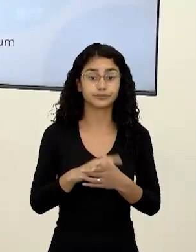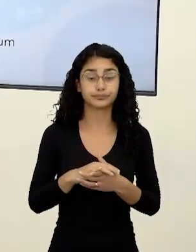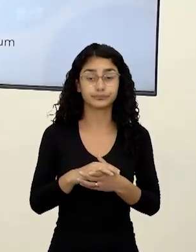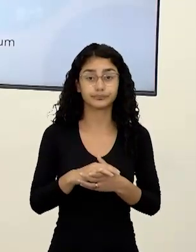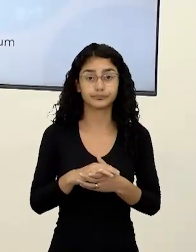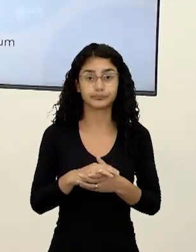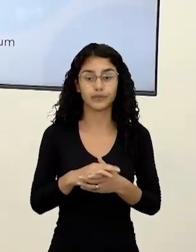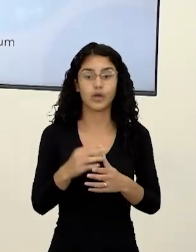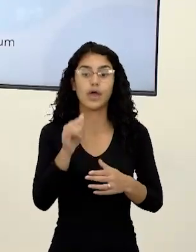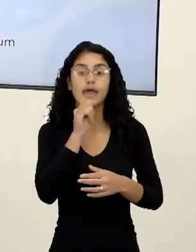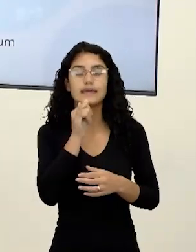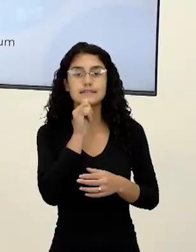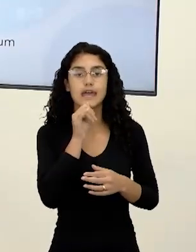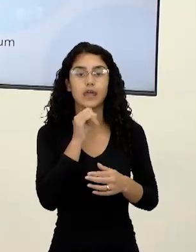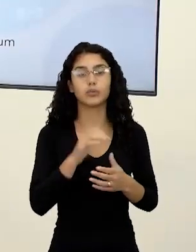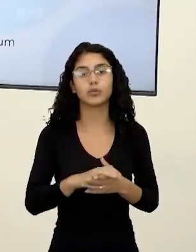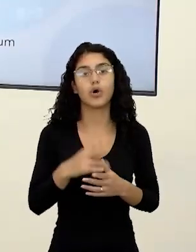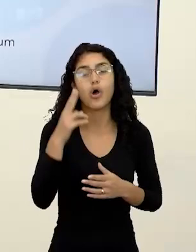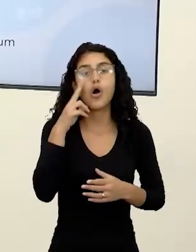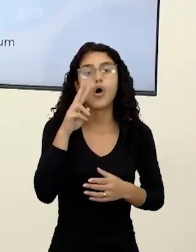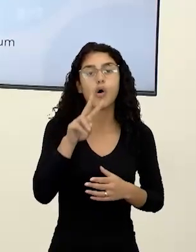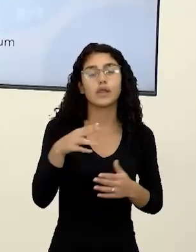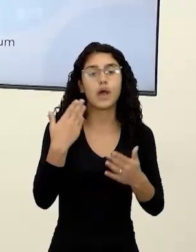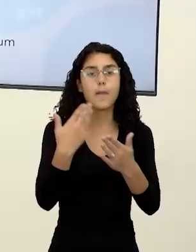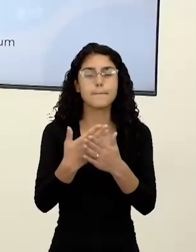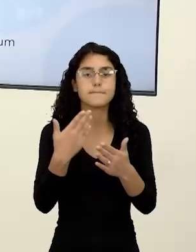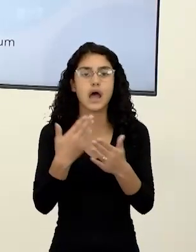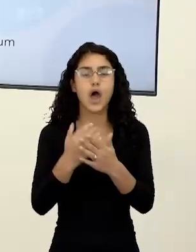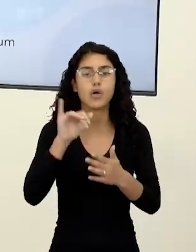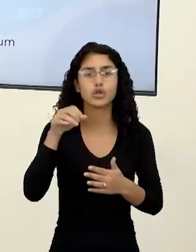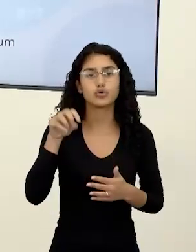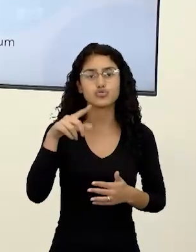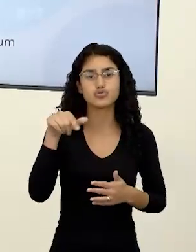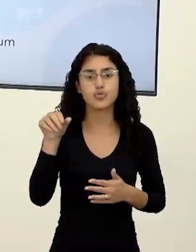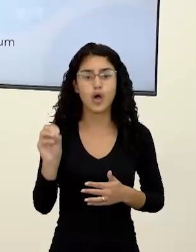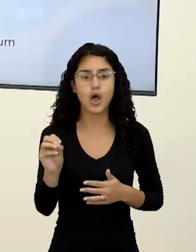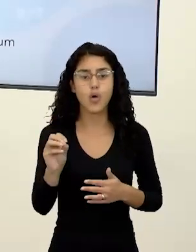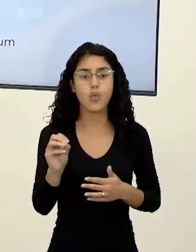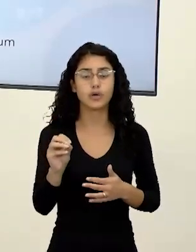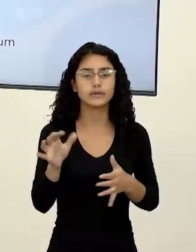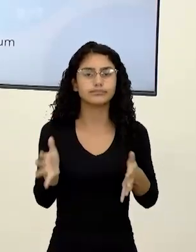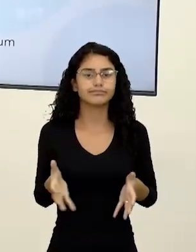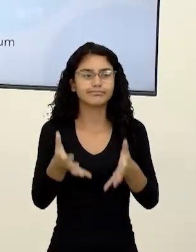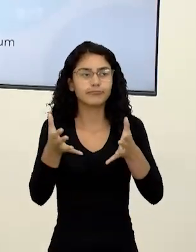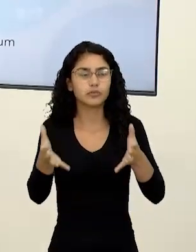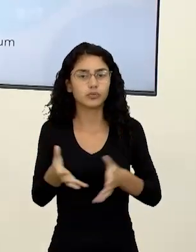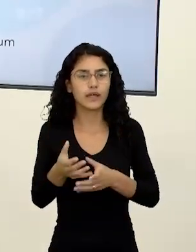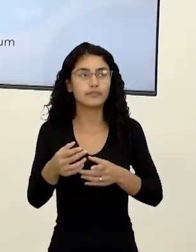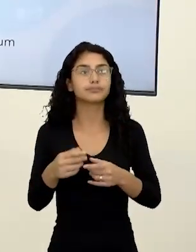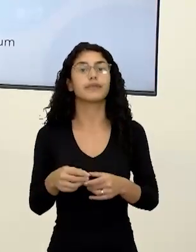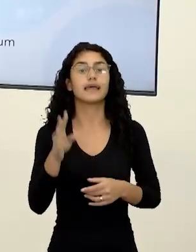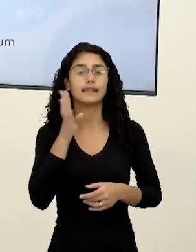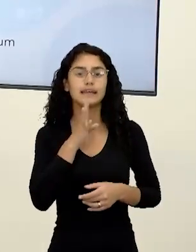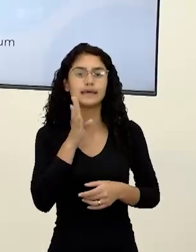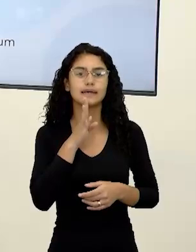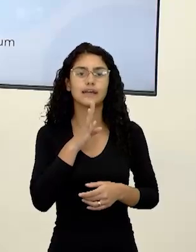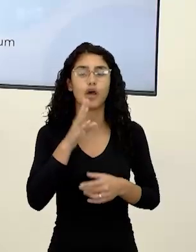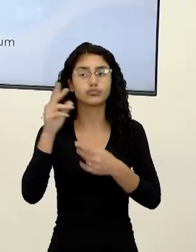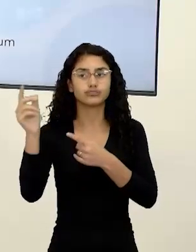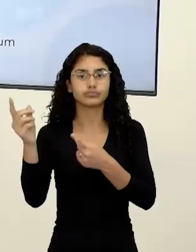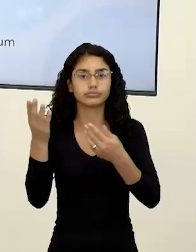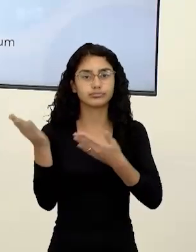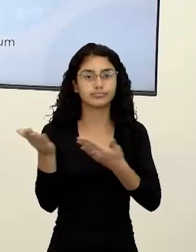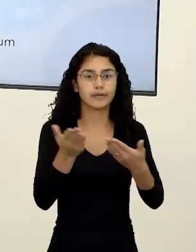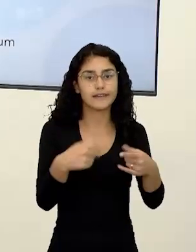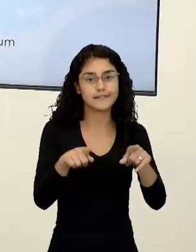do Ed. Eu posso olhar e falar, esse negócio que o João e o Ed fizeram foi muito legal. Eu posso me inspirar e trazer. copiar, tipo,